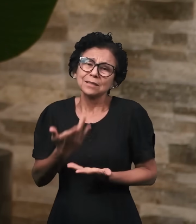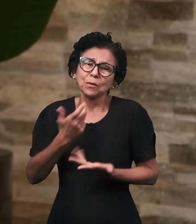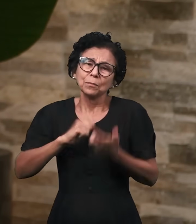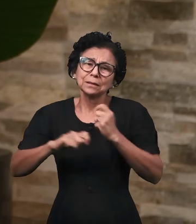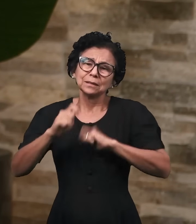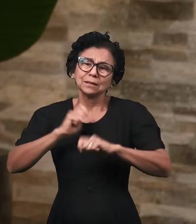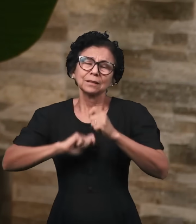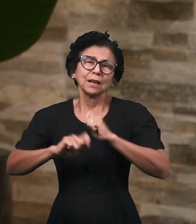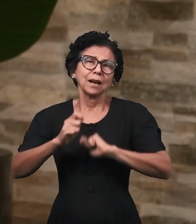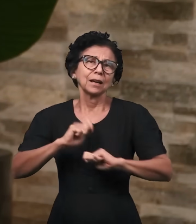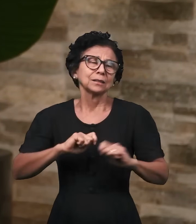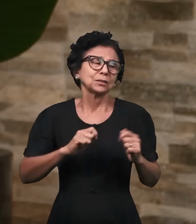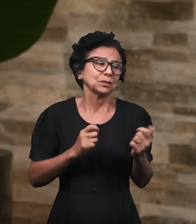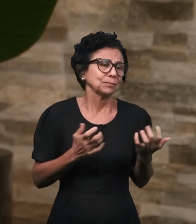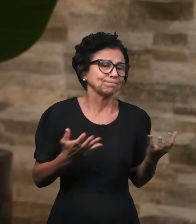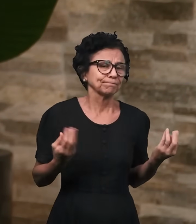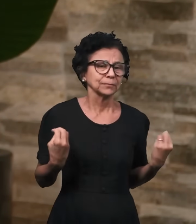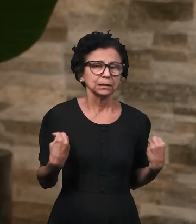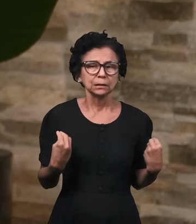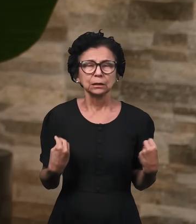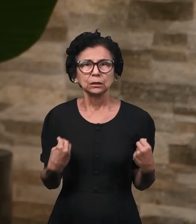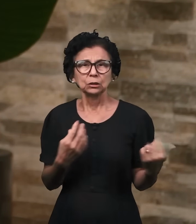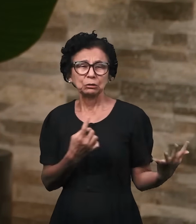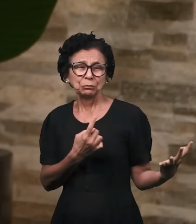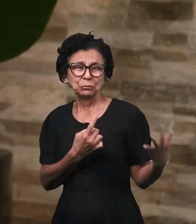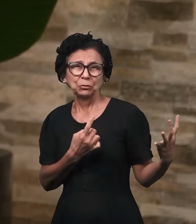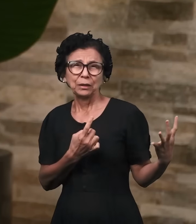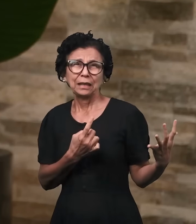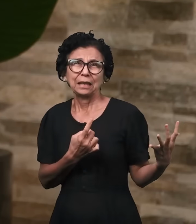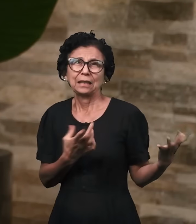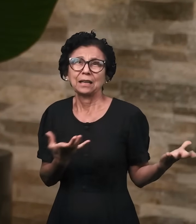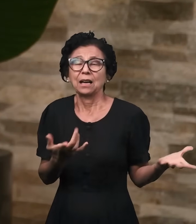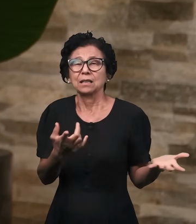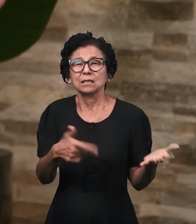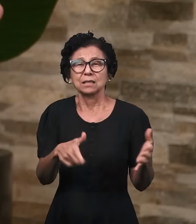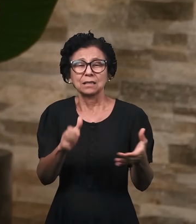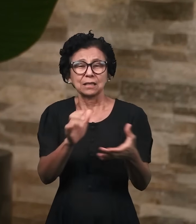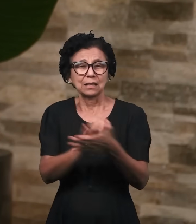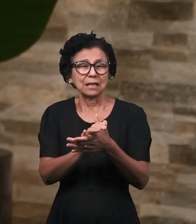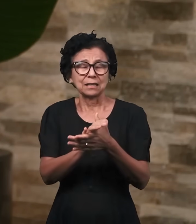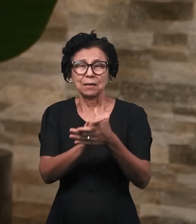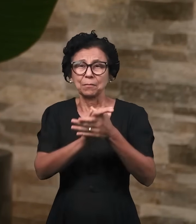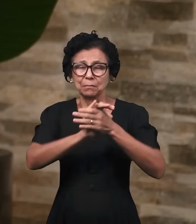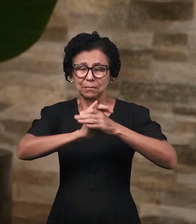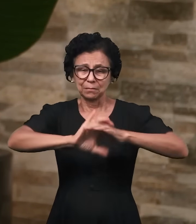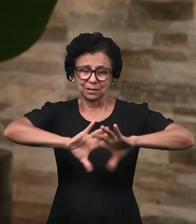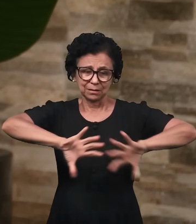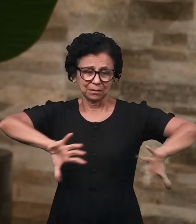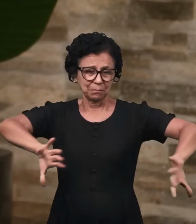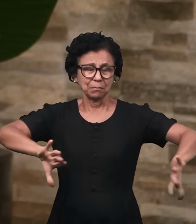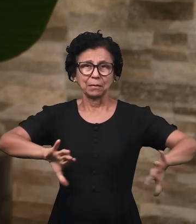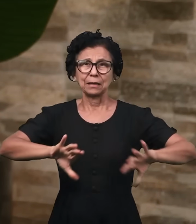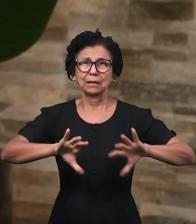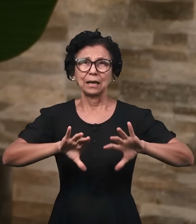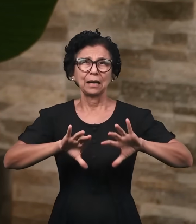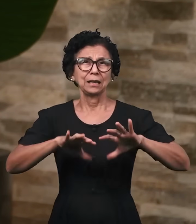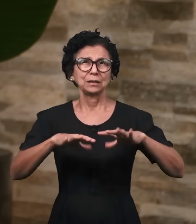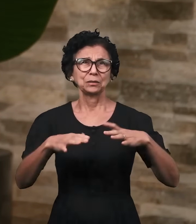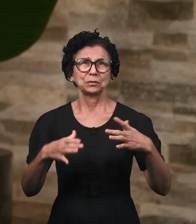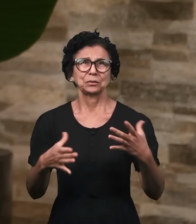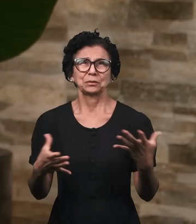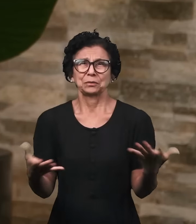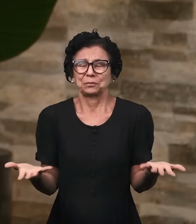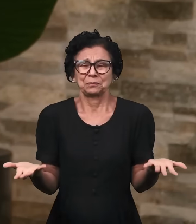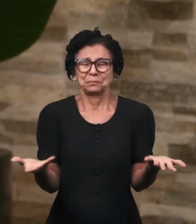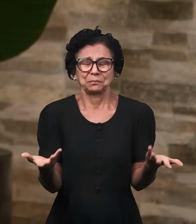A ansiedade que leva a casamentos passarem por crises, por isso eu, como juiz de família, tenho de lidar com casamentos que